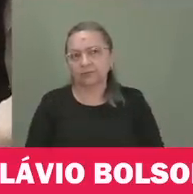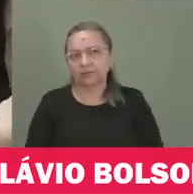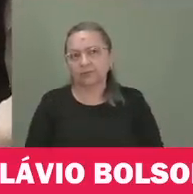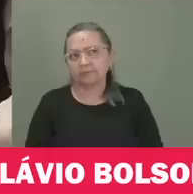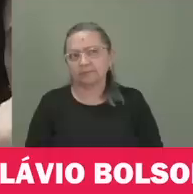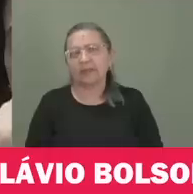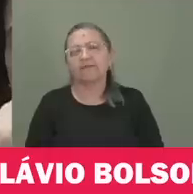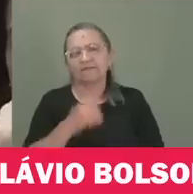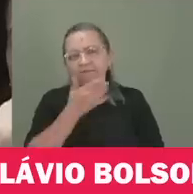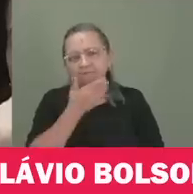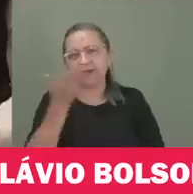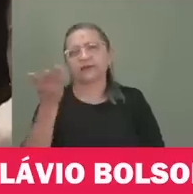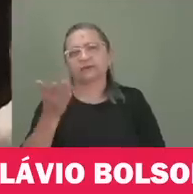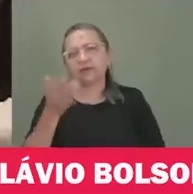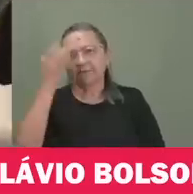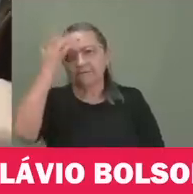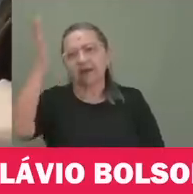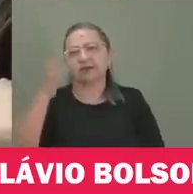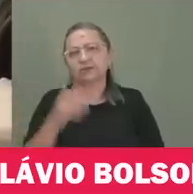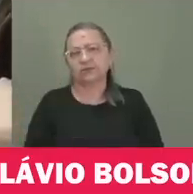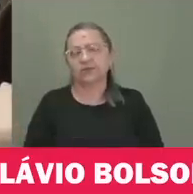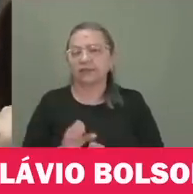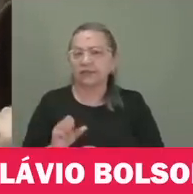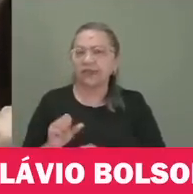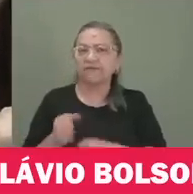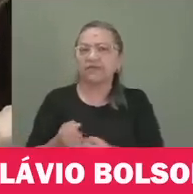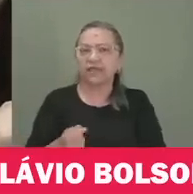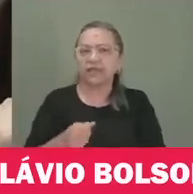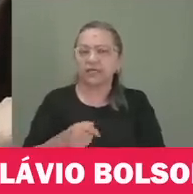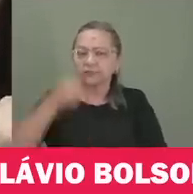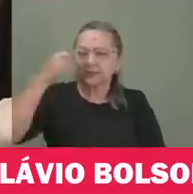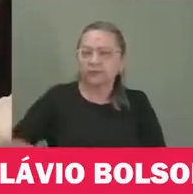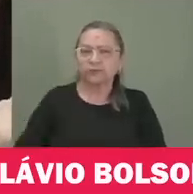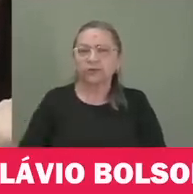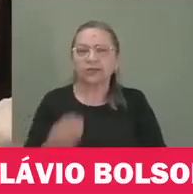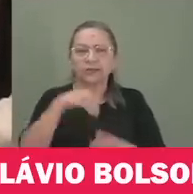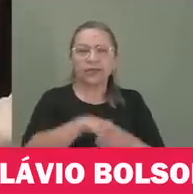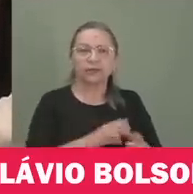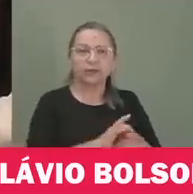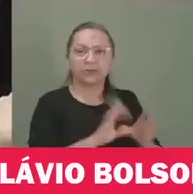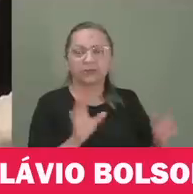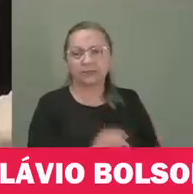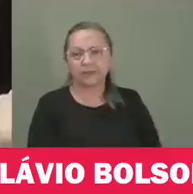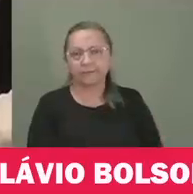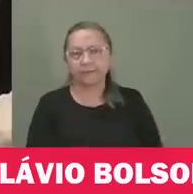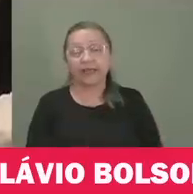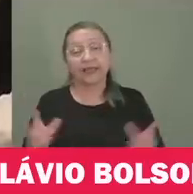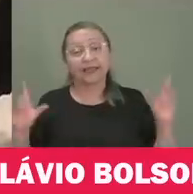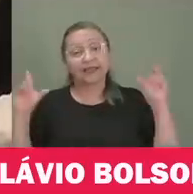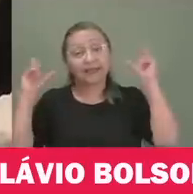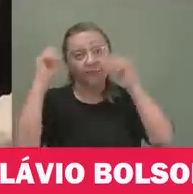É fácil, minha gente, defender ditadura estando numa democracia. Difícil é